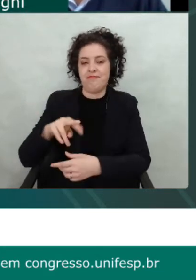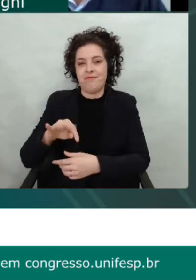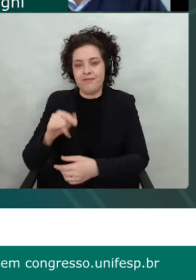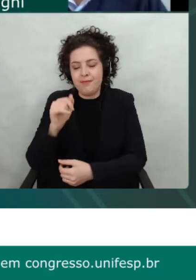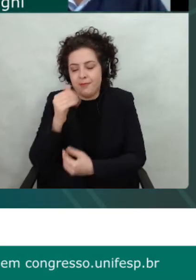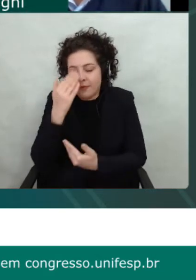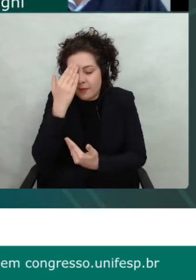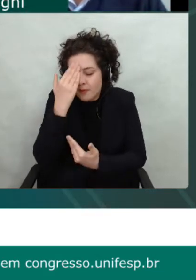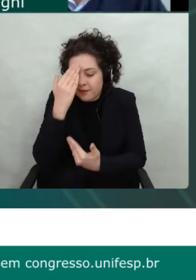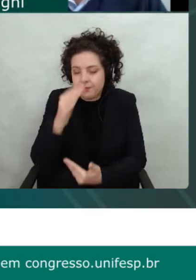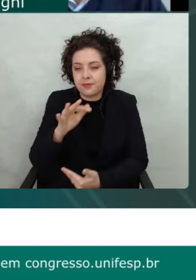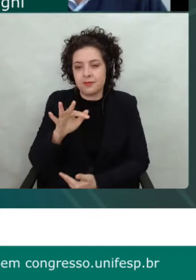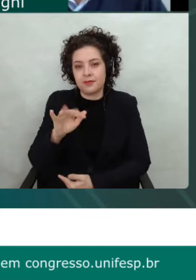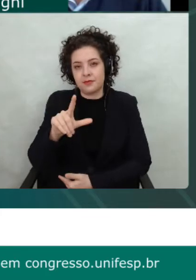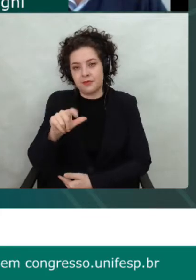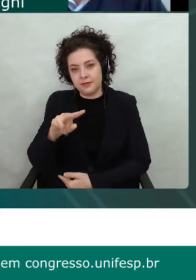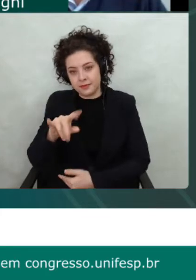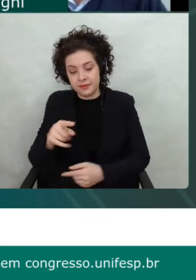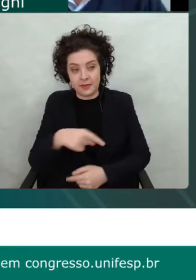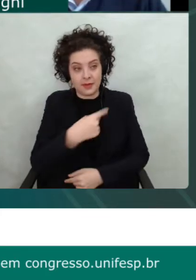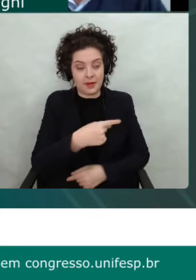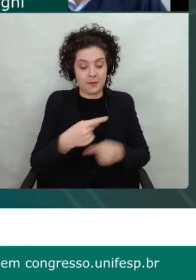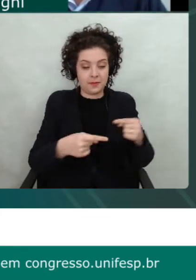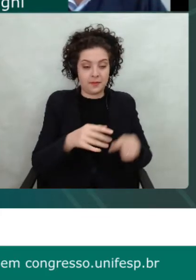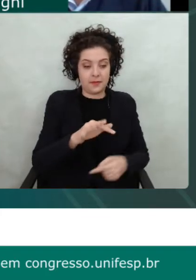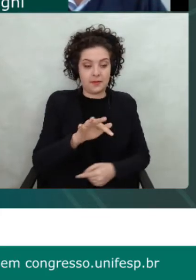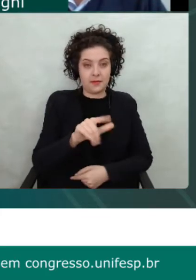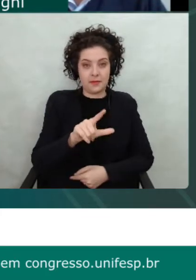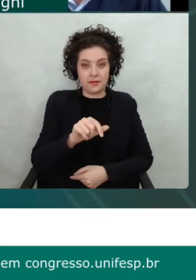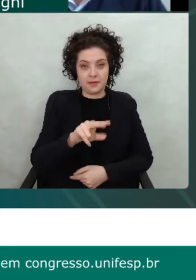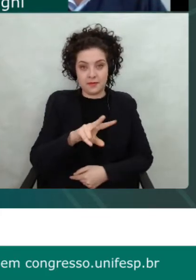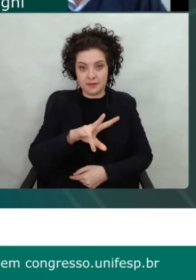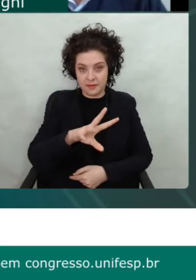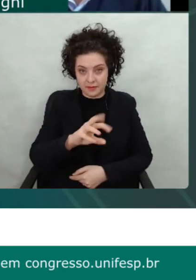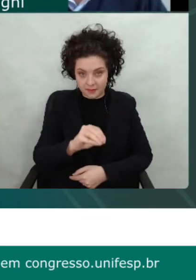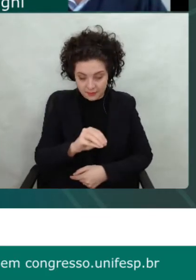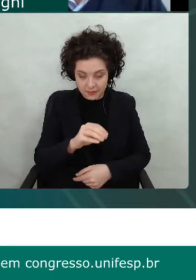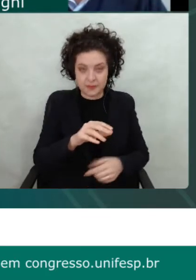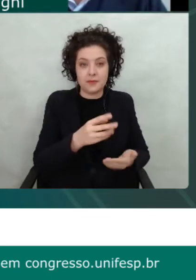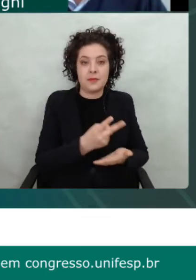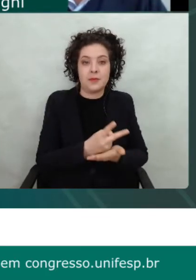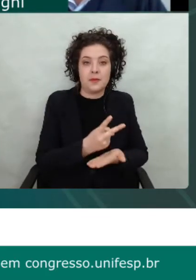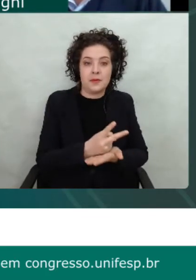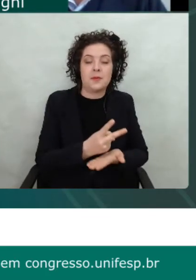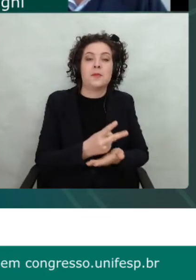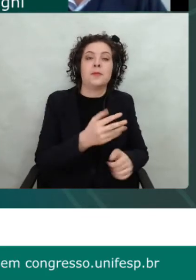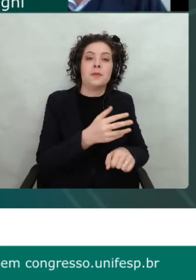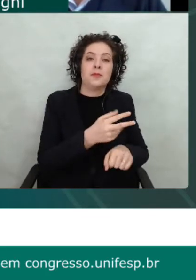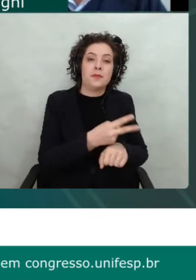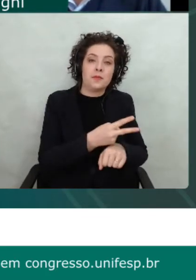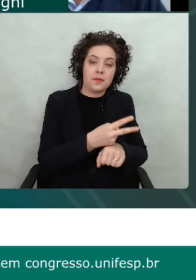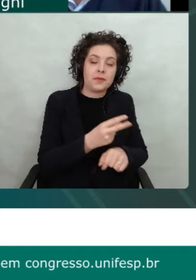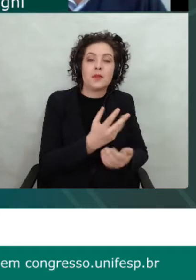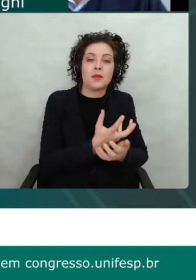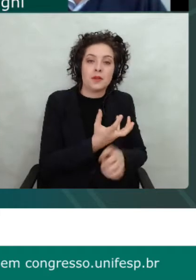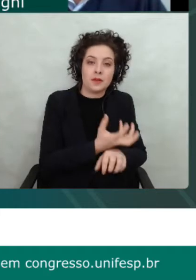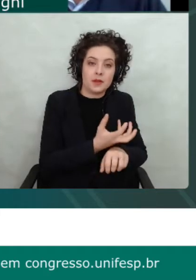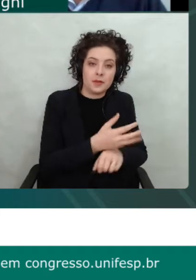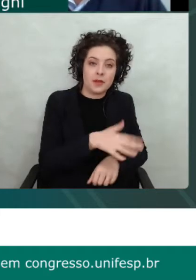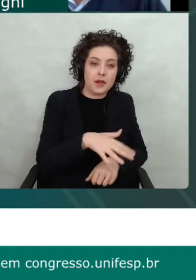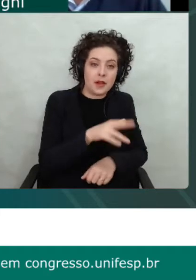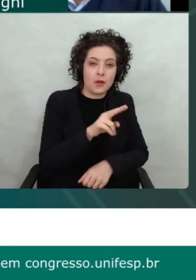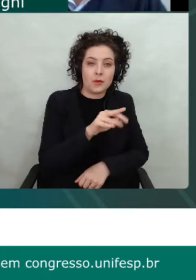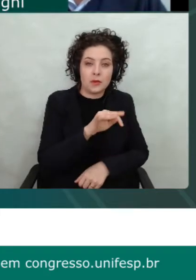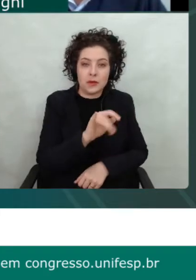discussão, estará também o professor Flávio, da mesma disciplina, de terapia intensiva, de dor. Então, será um prazer tê-los